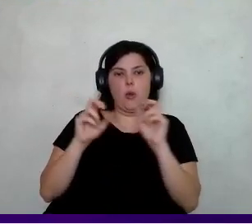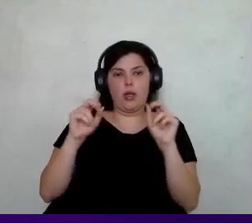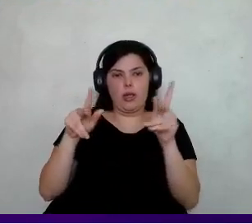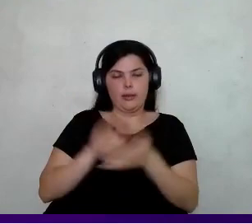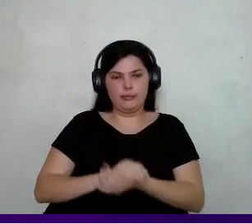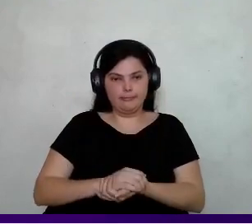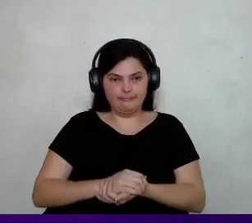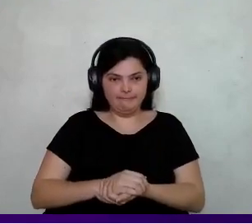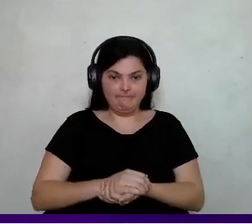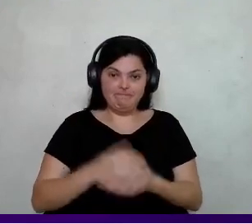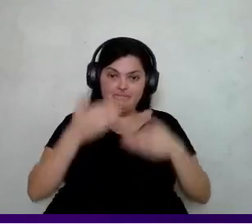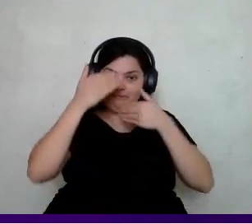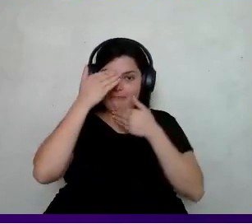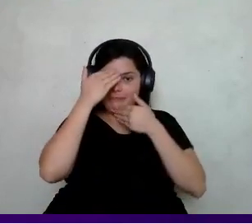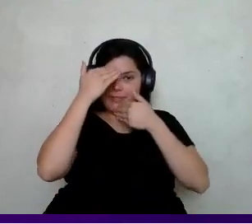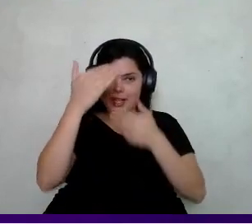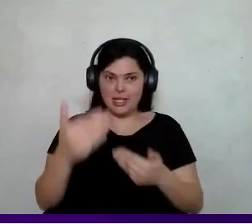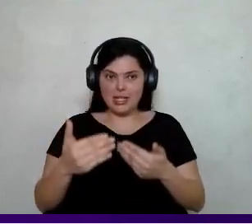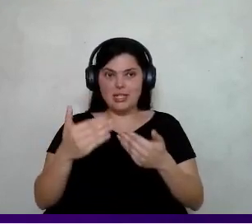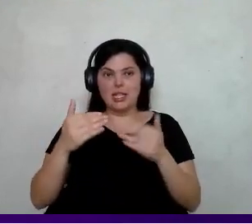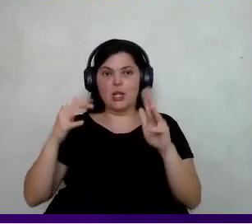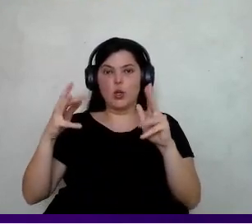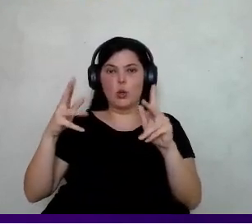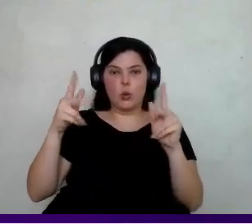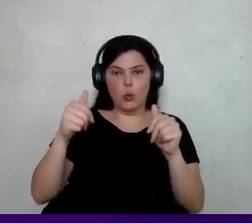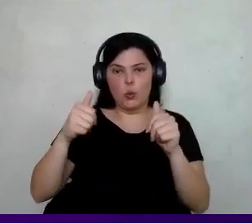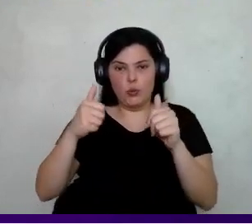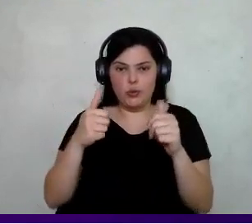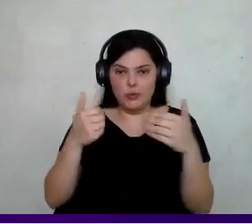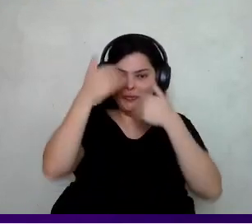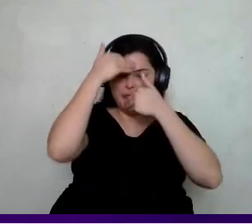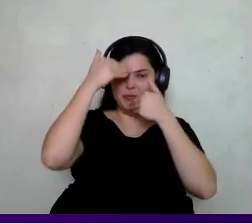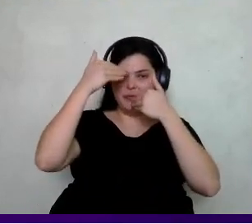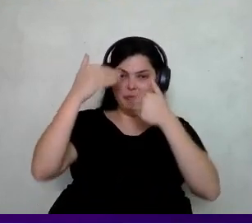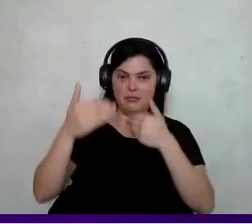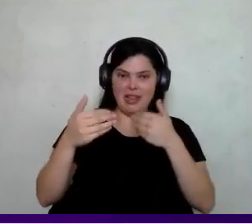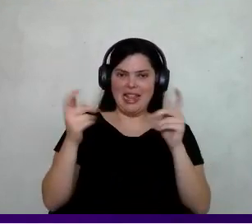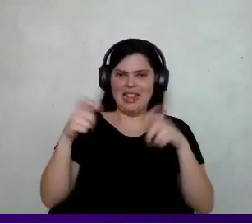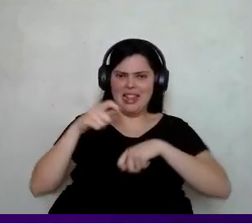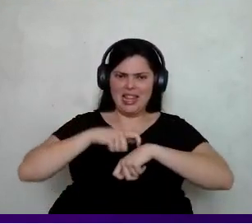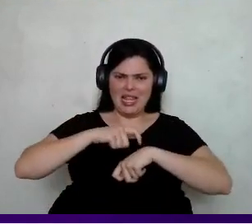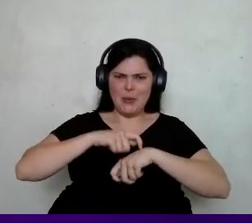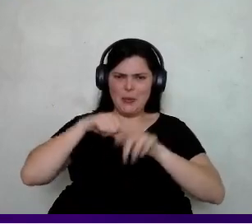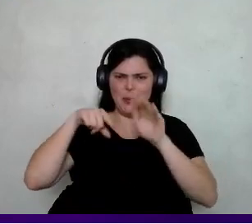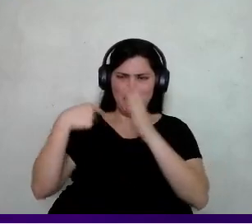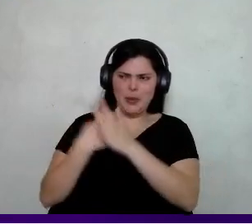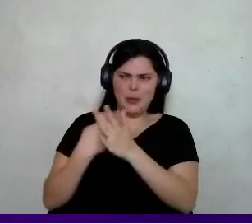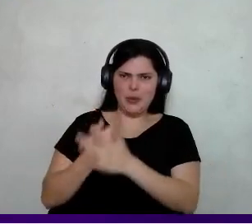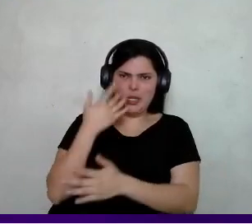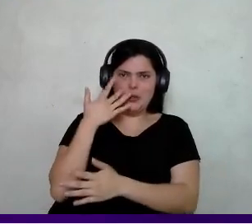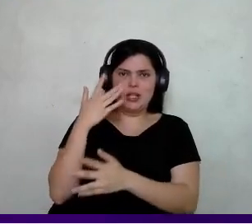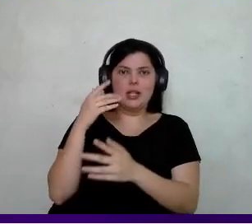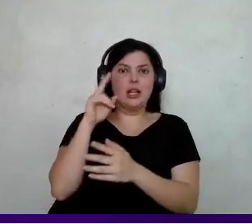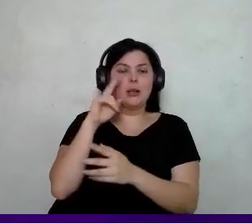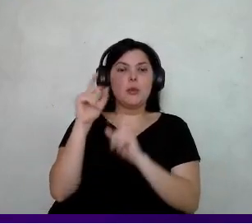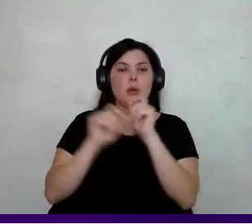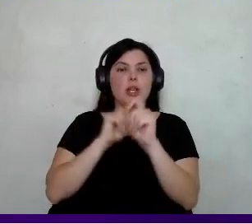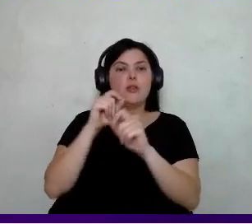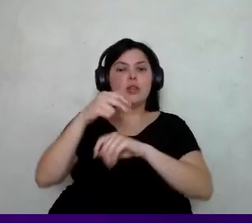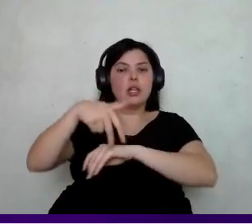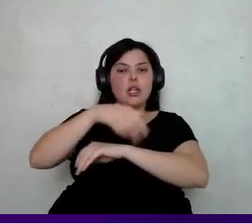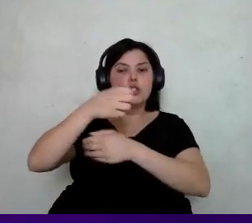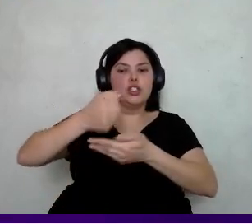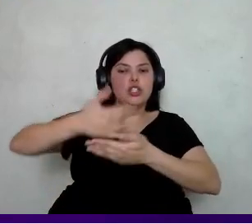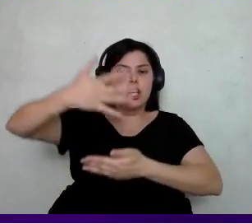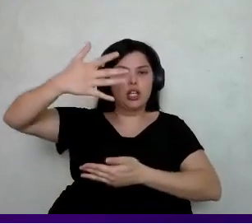agradecer aqui a todos, muito obrigada. Não sei se dá tempo para perguntas, mas lembrando, eu vou estar ali no chat, ali